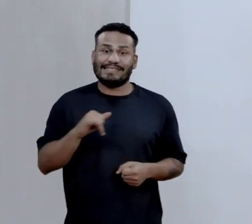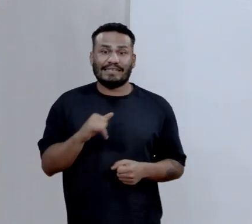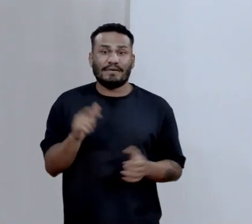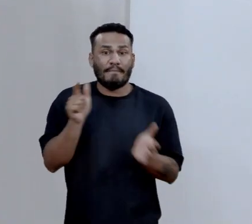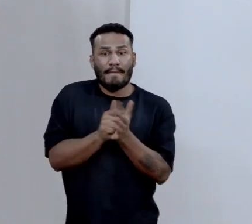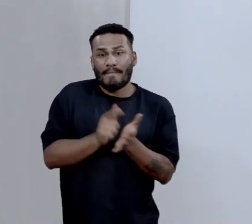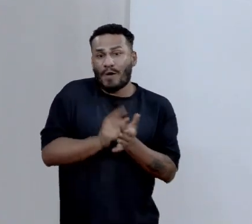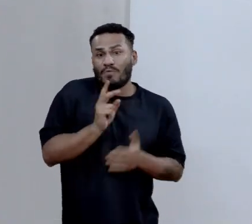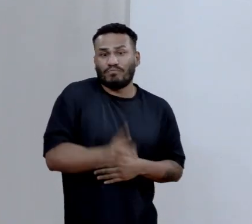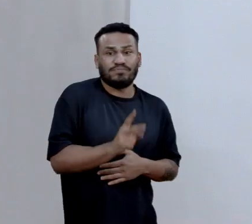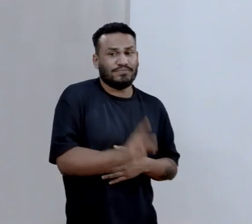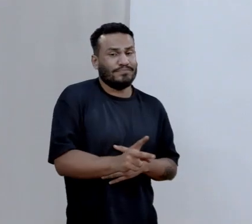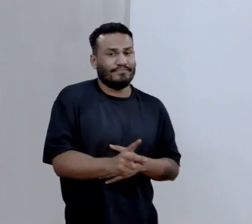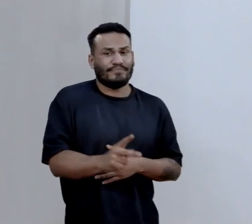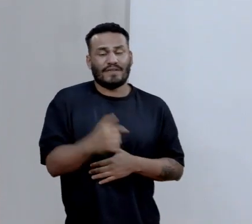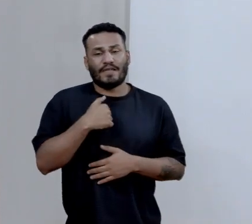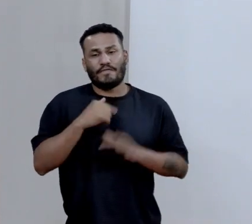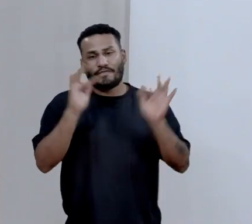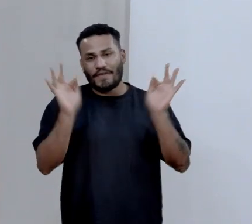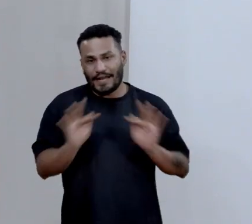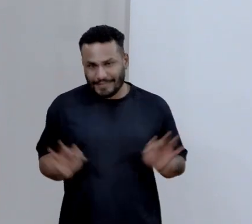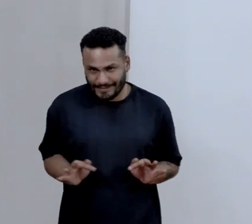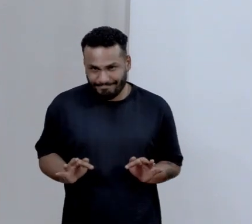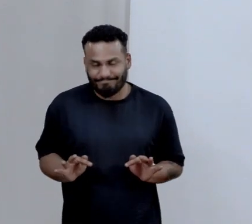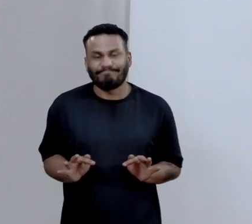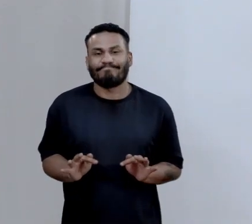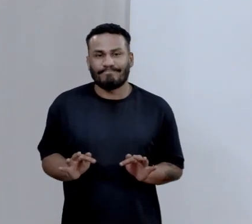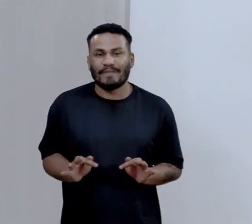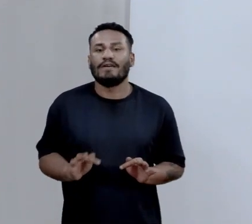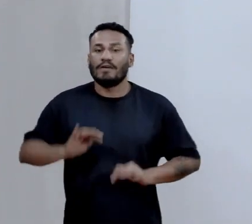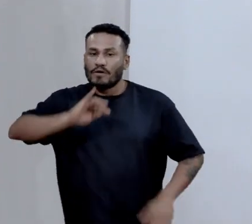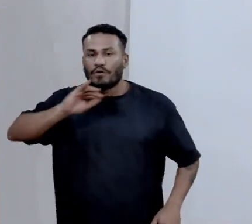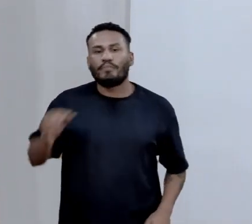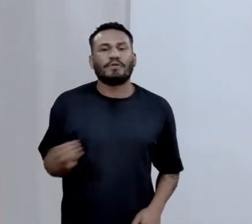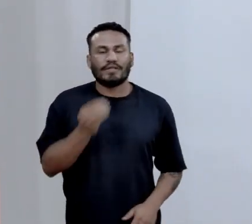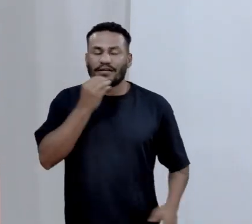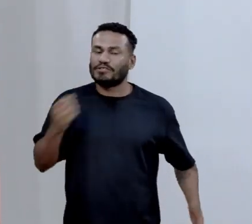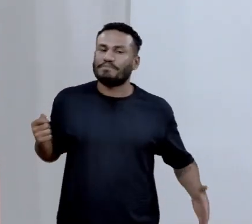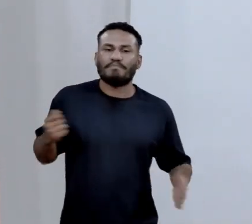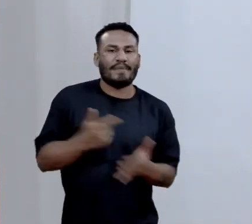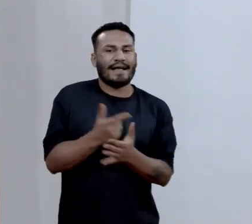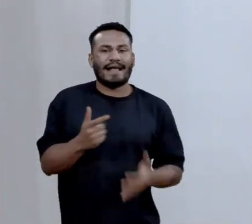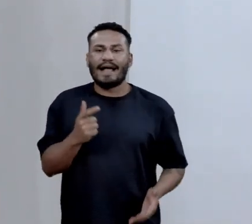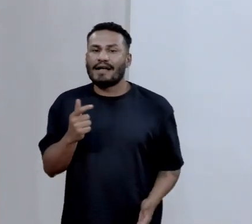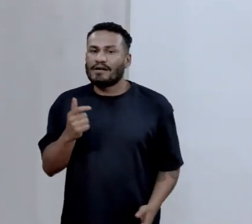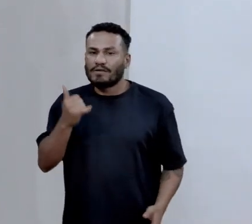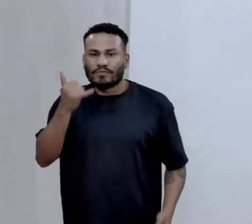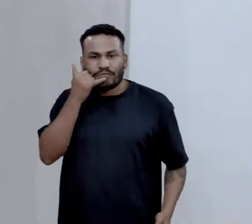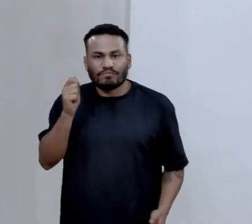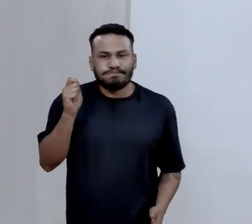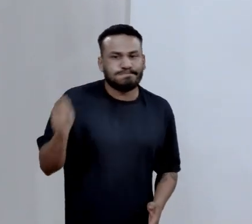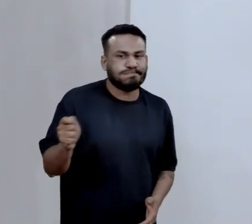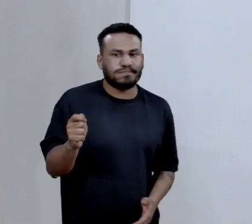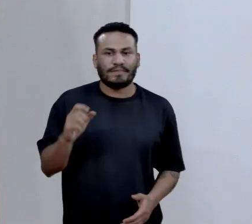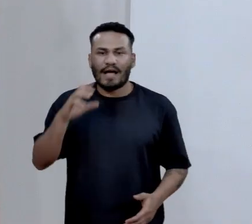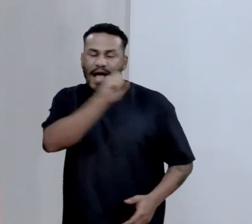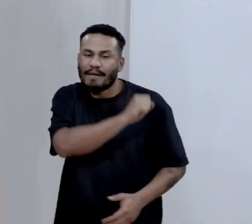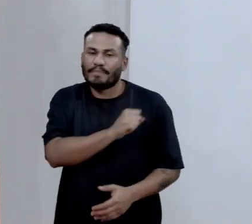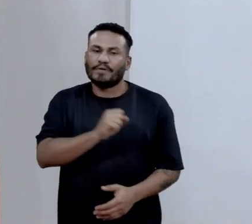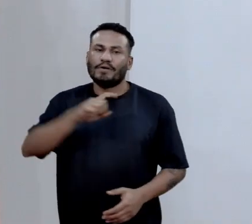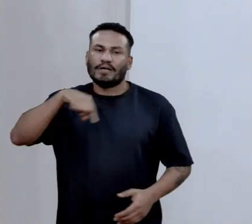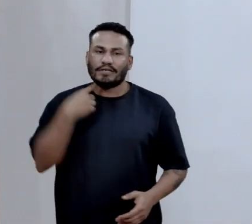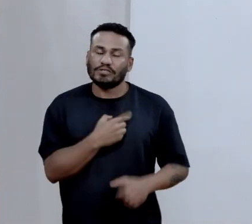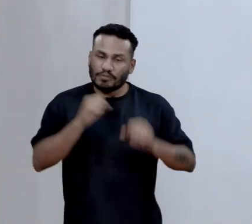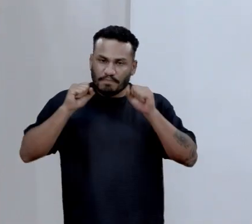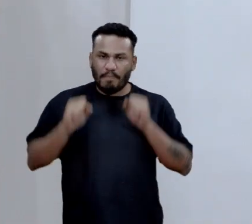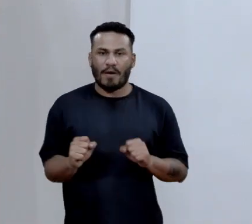saindo do papel agora, fico feliz. Espero que a gente tenha a oportunidade de pagar com nossas carteiras digitais o mais rápido possível, que a gente